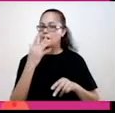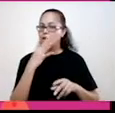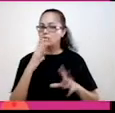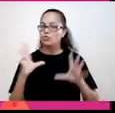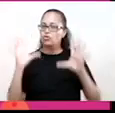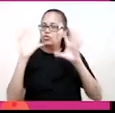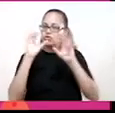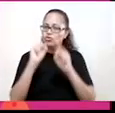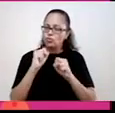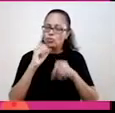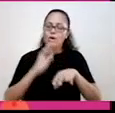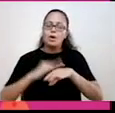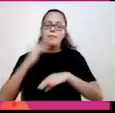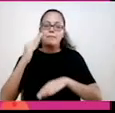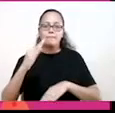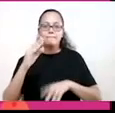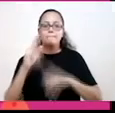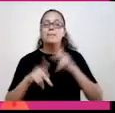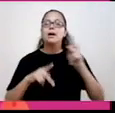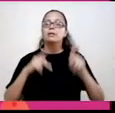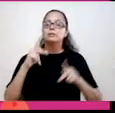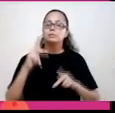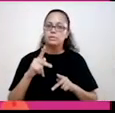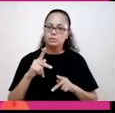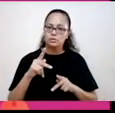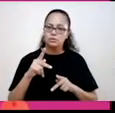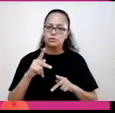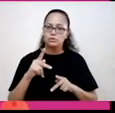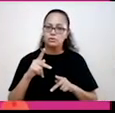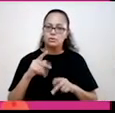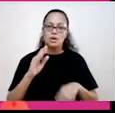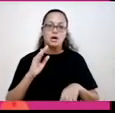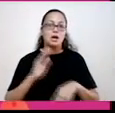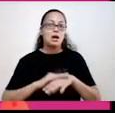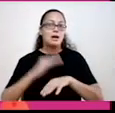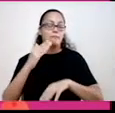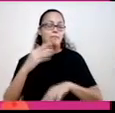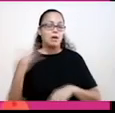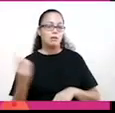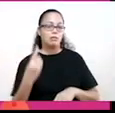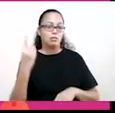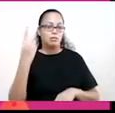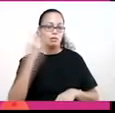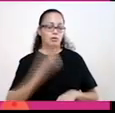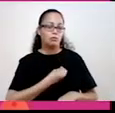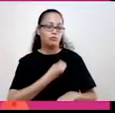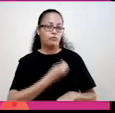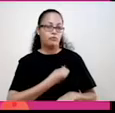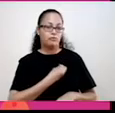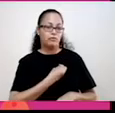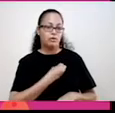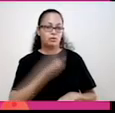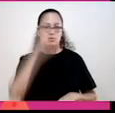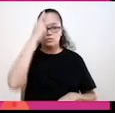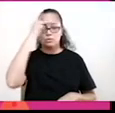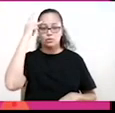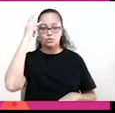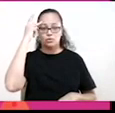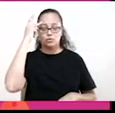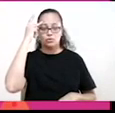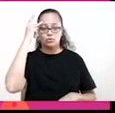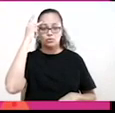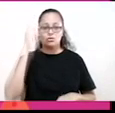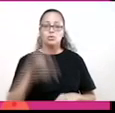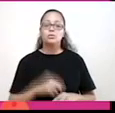a concentração populacional, ou seja, onde a densidade demográfica é mais alta, onde tem mais pessoas vivendo, né? A gente vê aqui, olha só, no litoral do